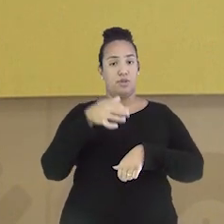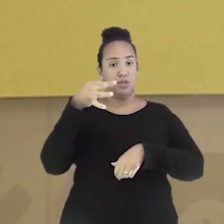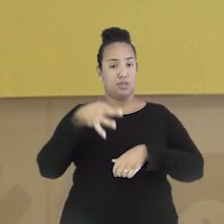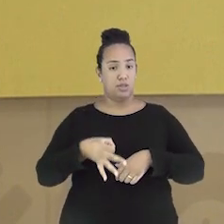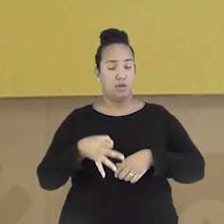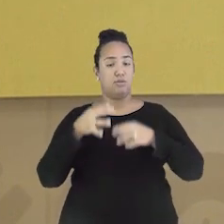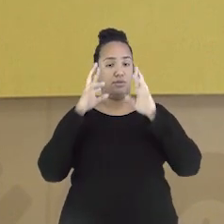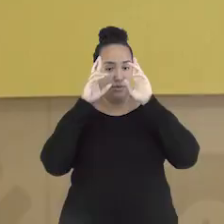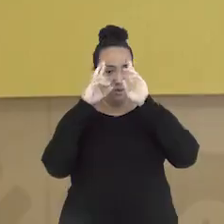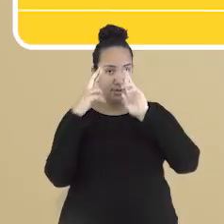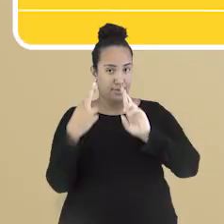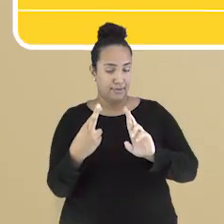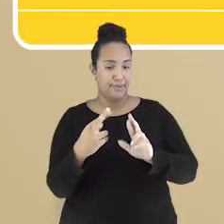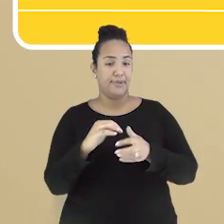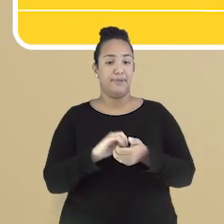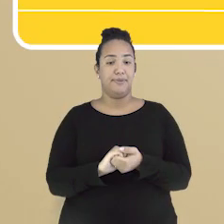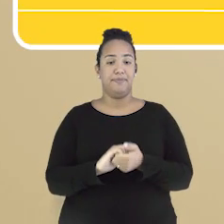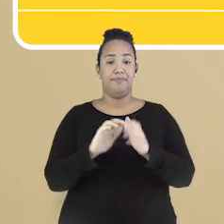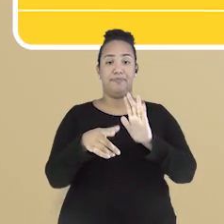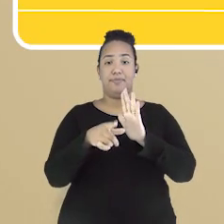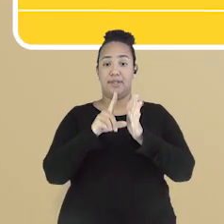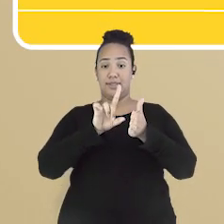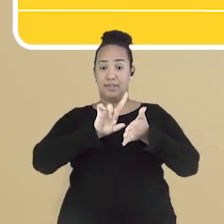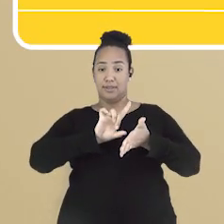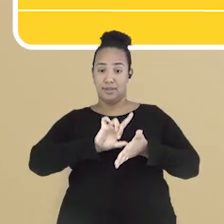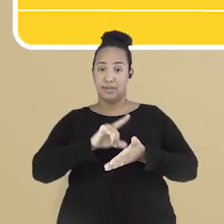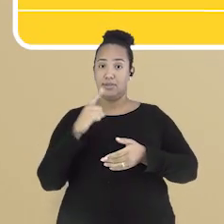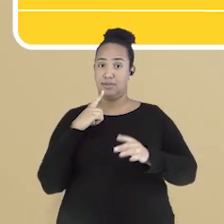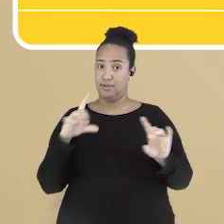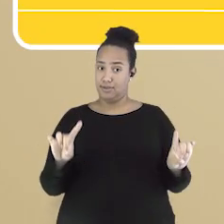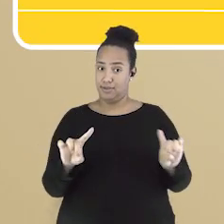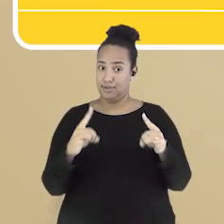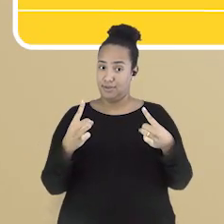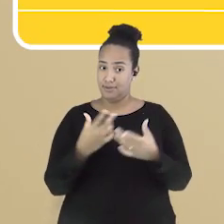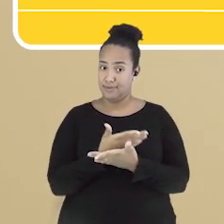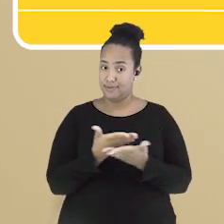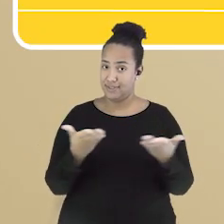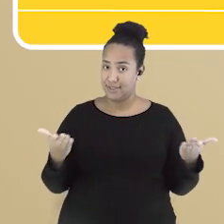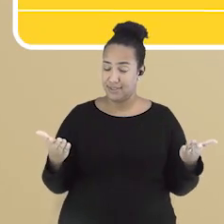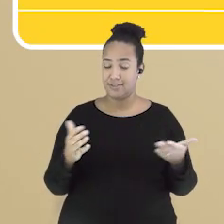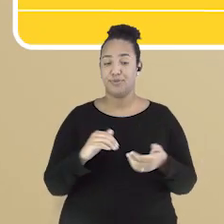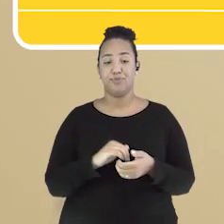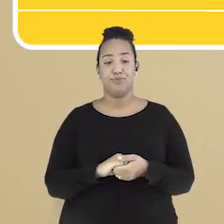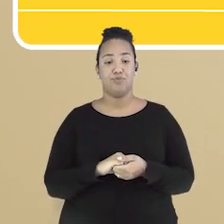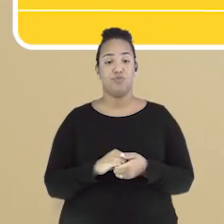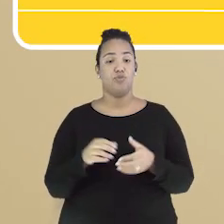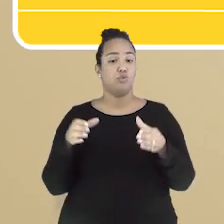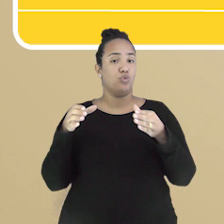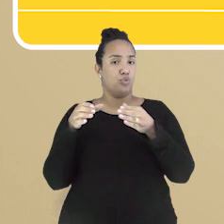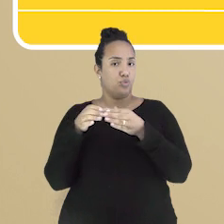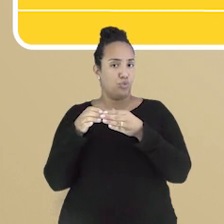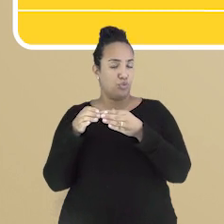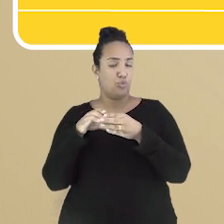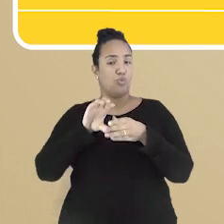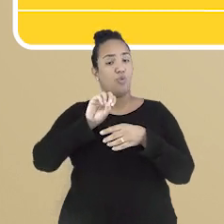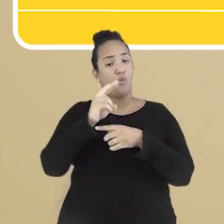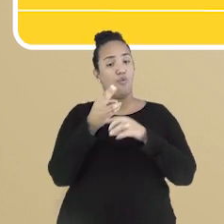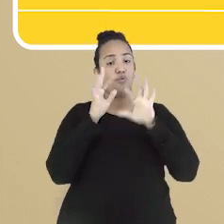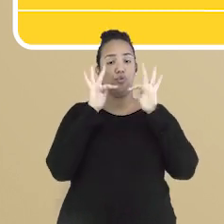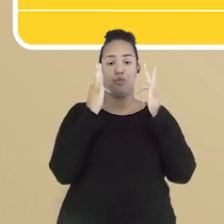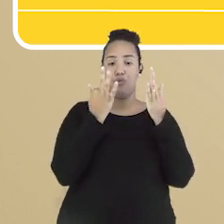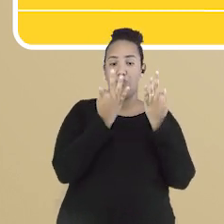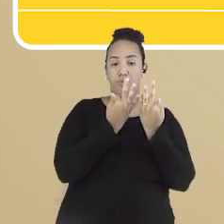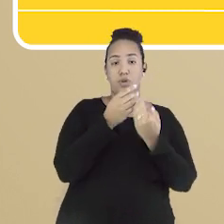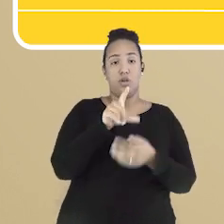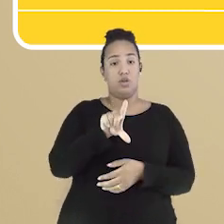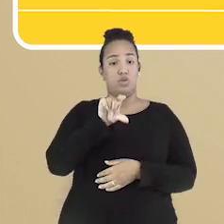e respeitosa. E antes de nos despedirmos, tem um desafio para vocês. Em grupo ou até com a sua família,